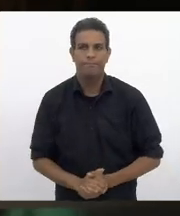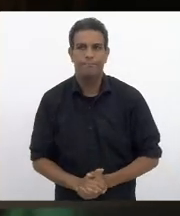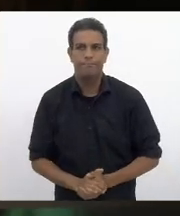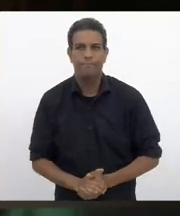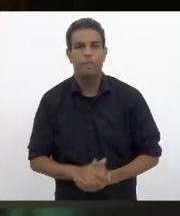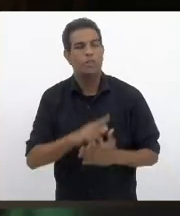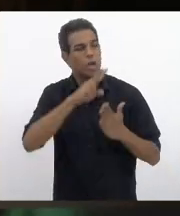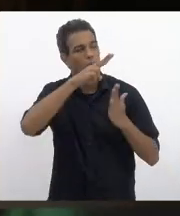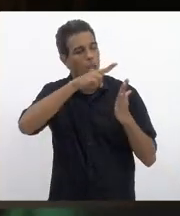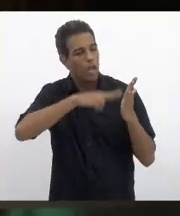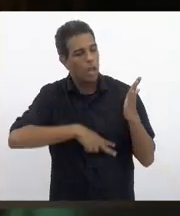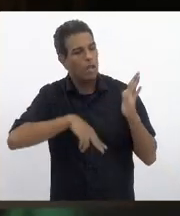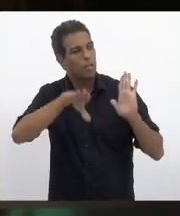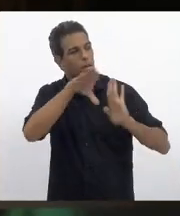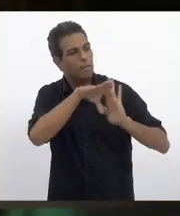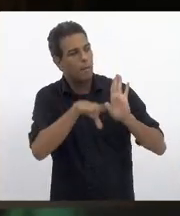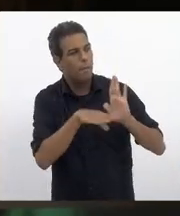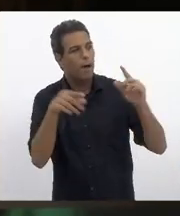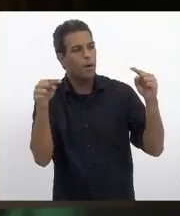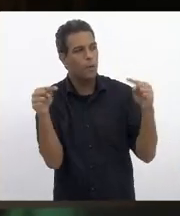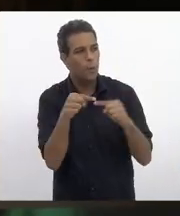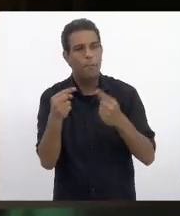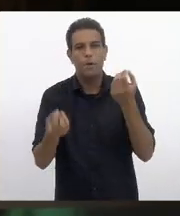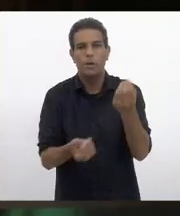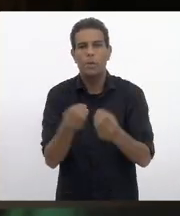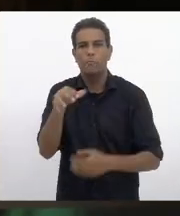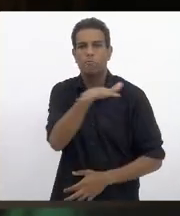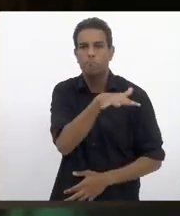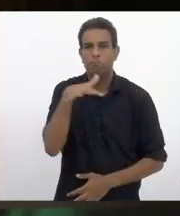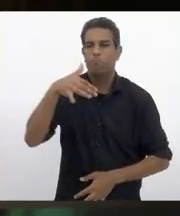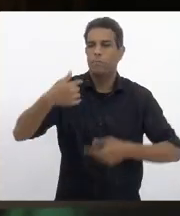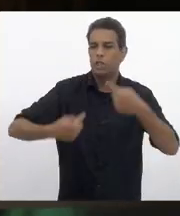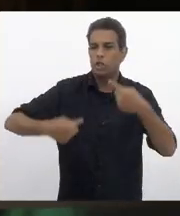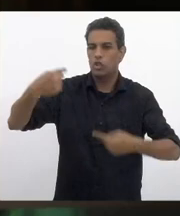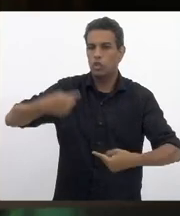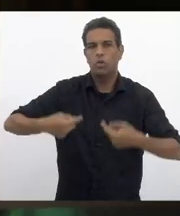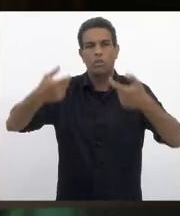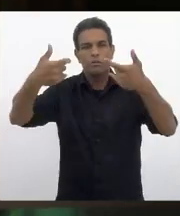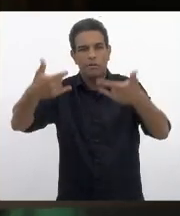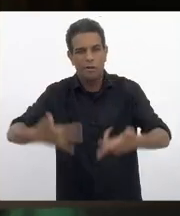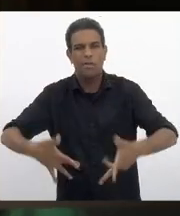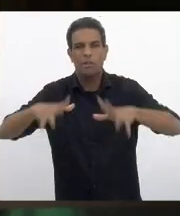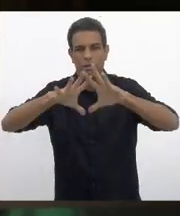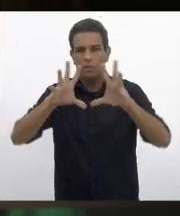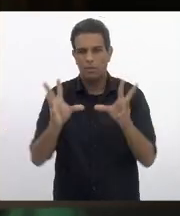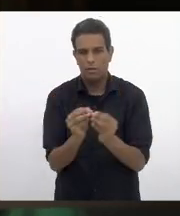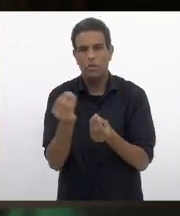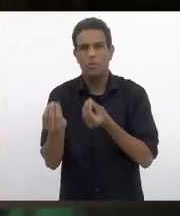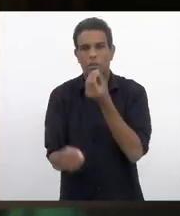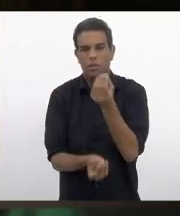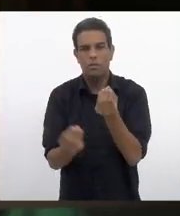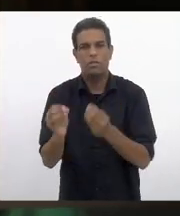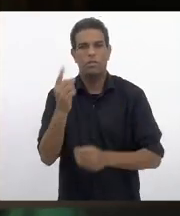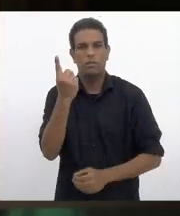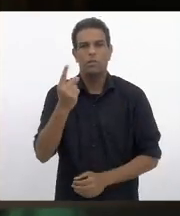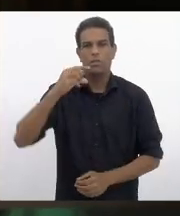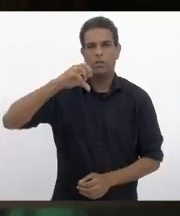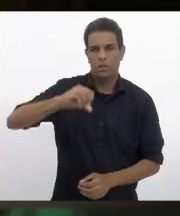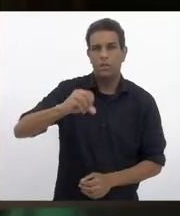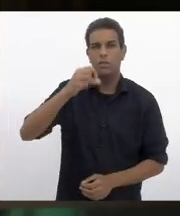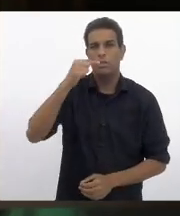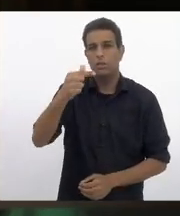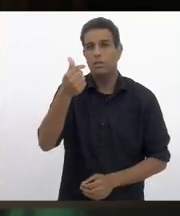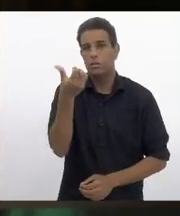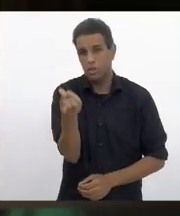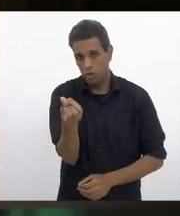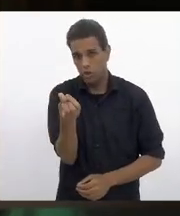Li, mas vou reler a disparidade que teve aos longos dos anos, desde que foi criado em 1979,